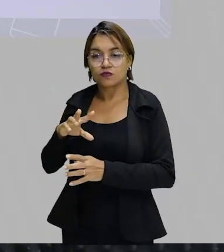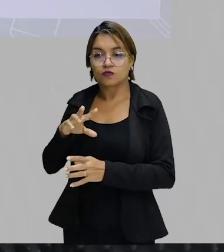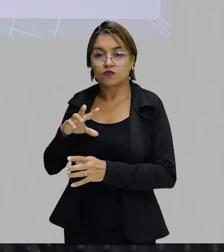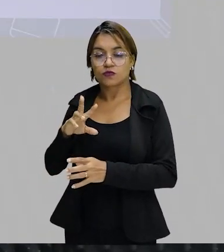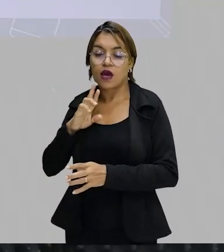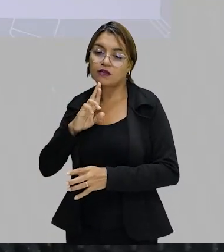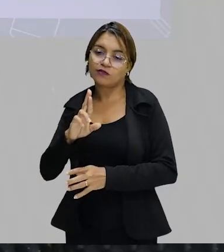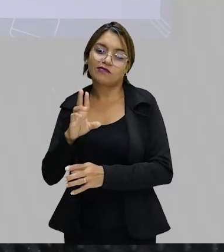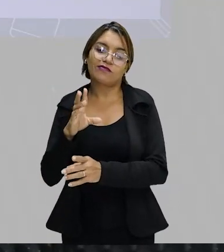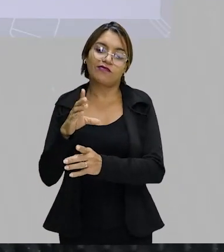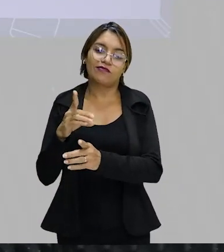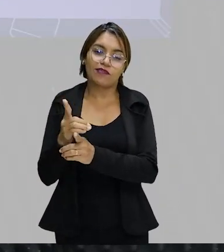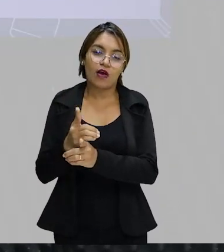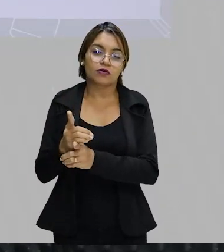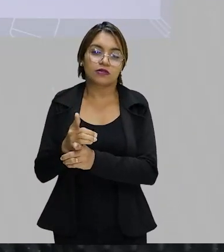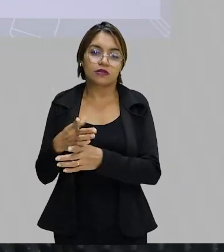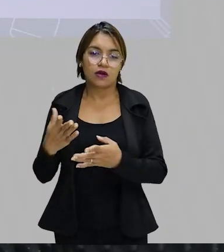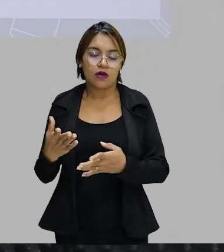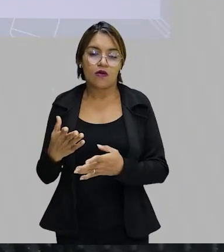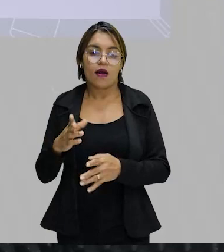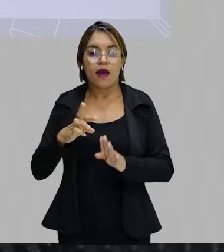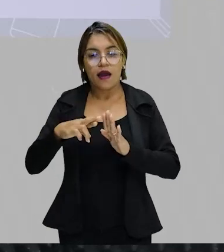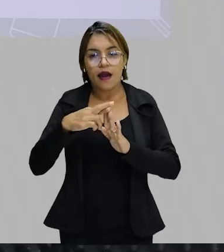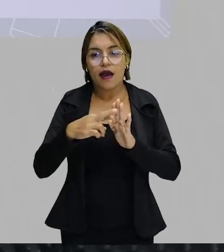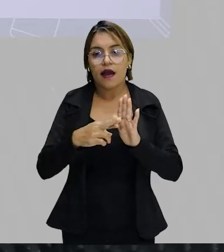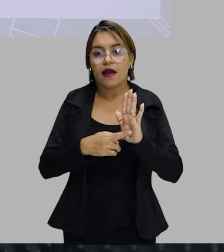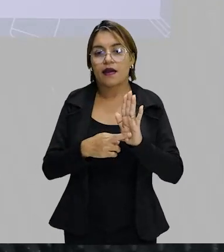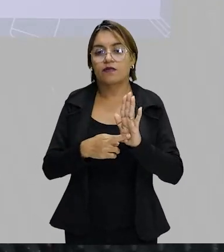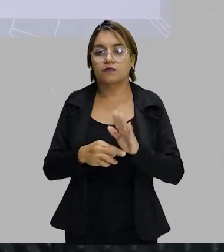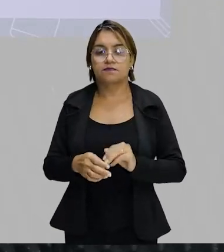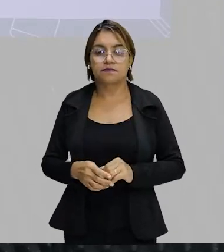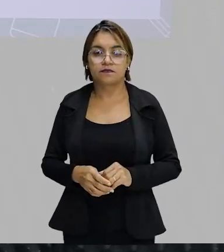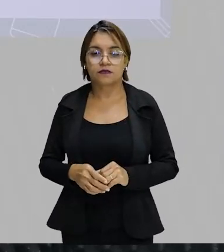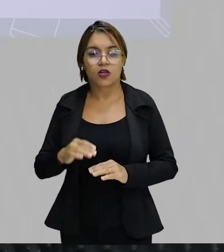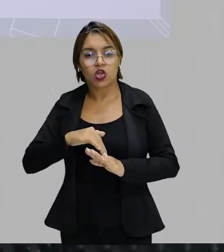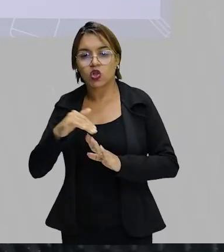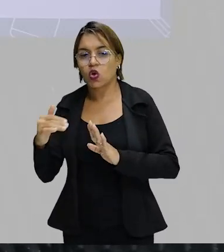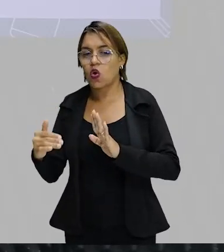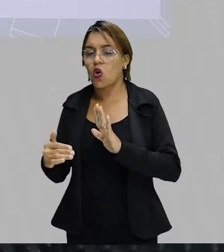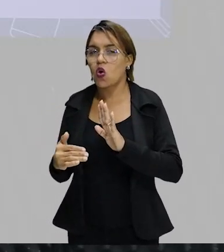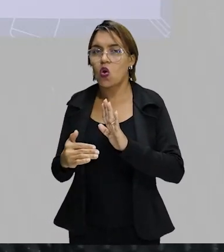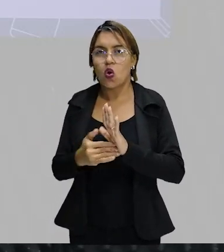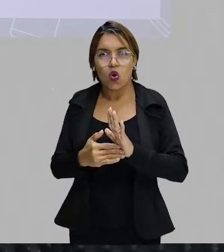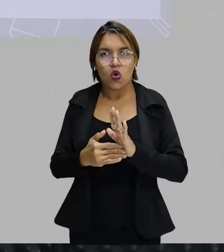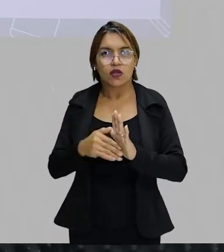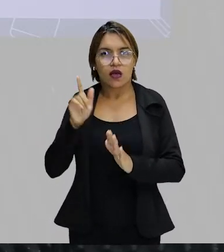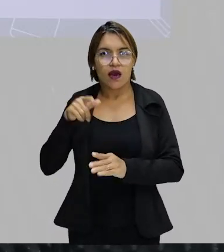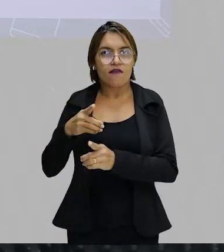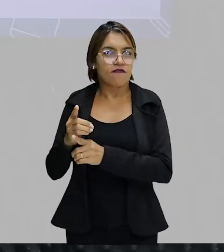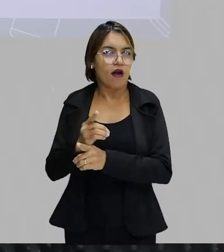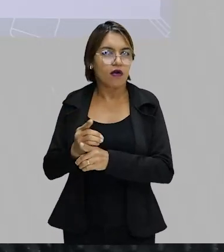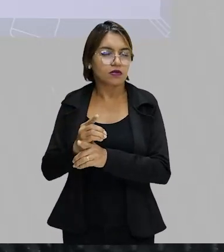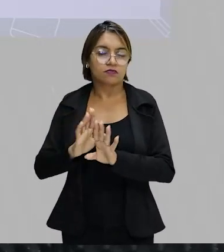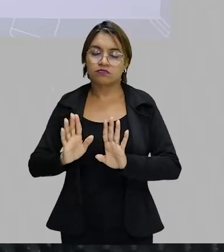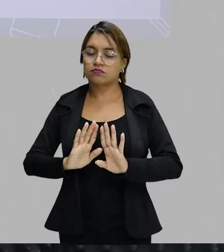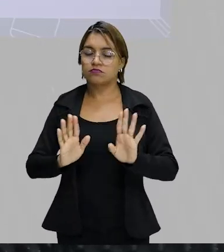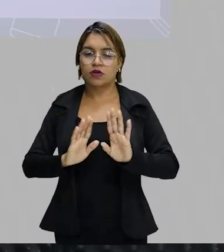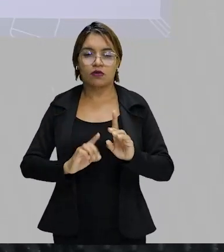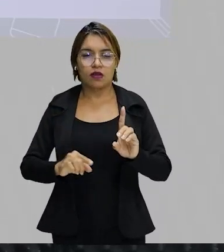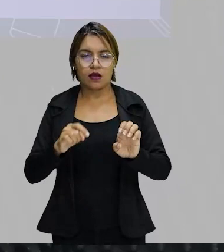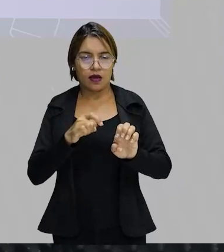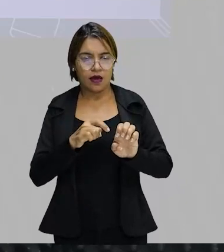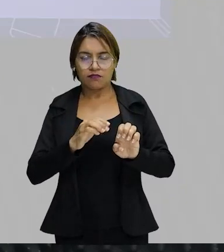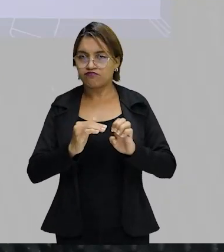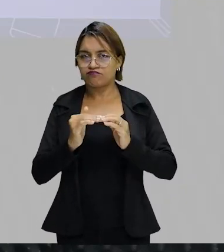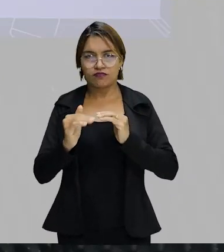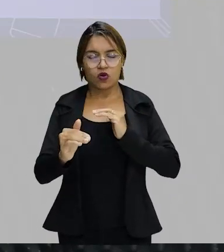como a regra da condicional. Em todos os casos ela é falsa? Não. Isso aqui é completamente fora do propósito.